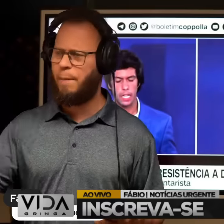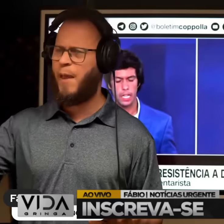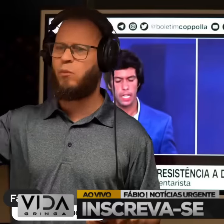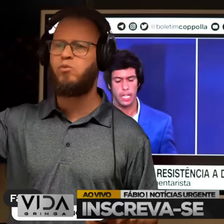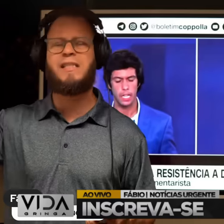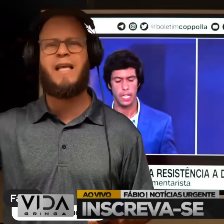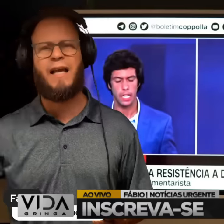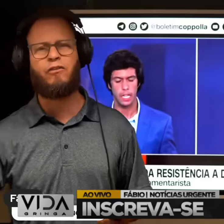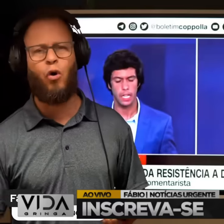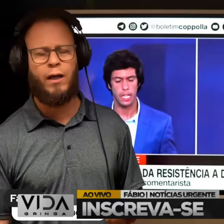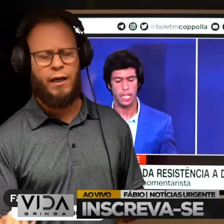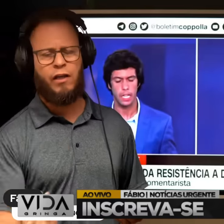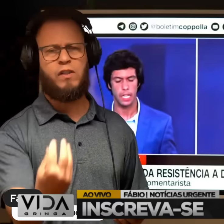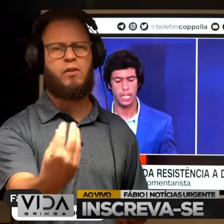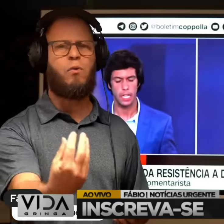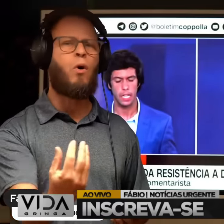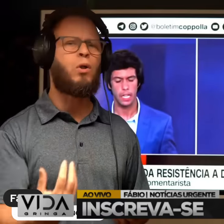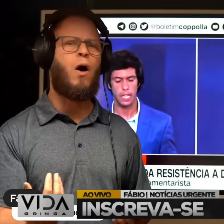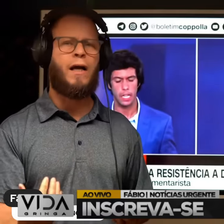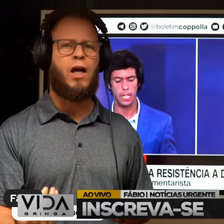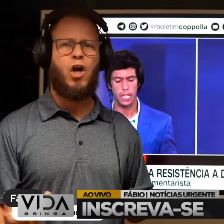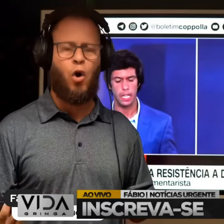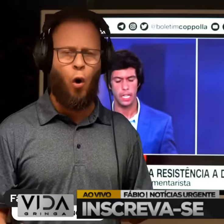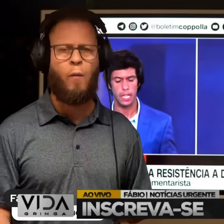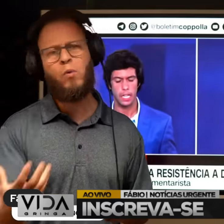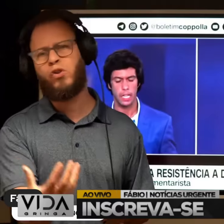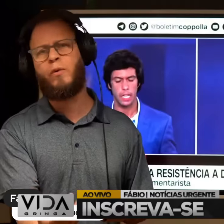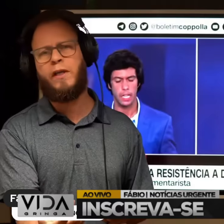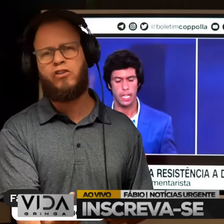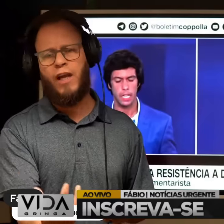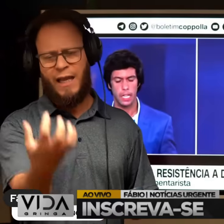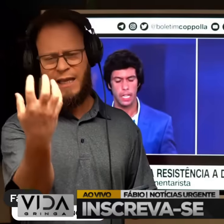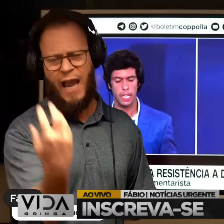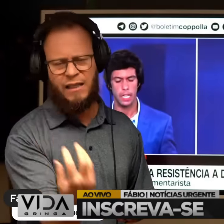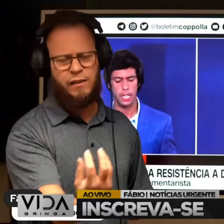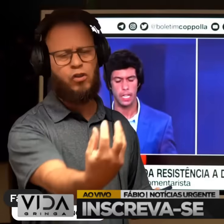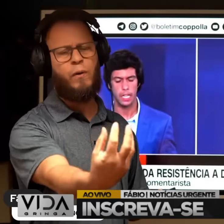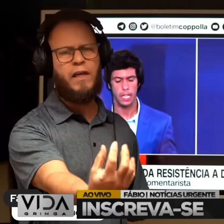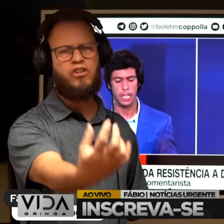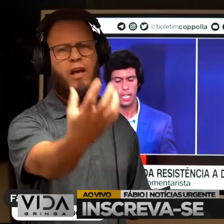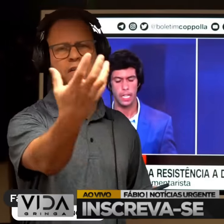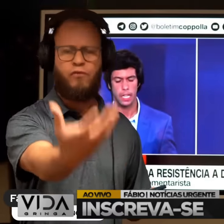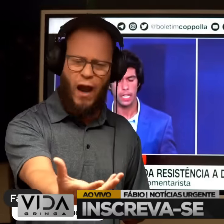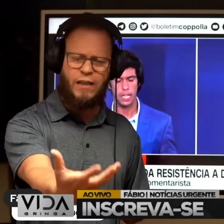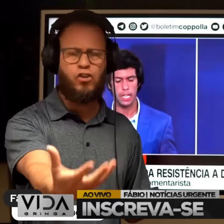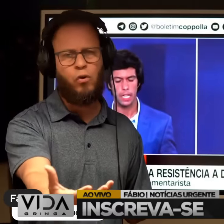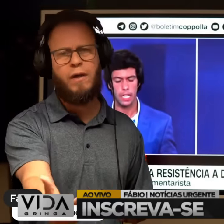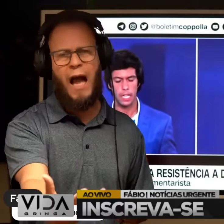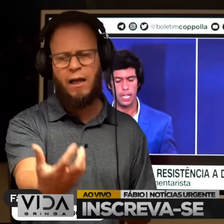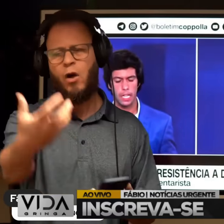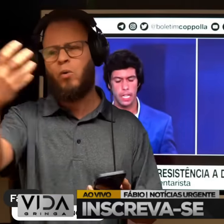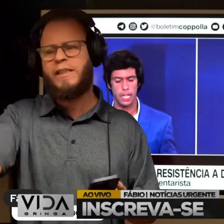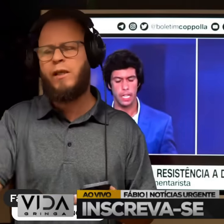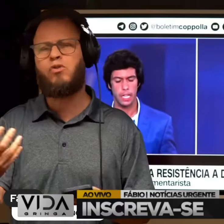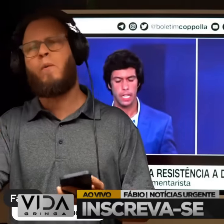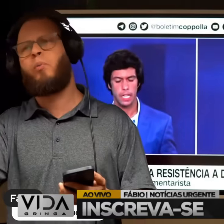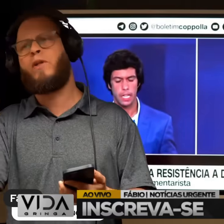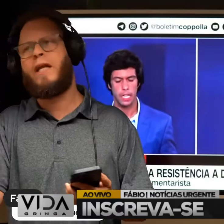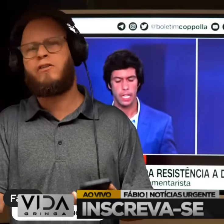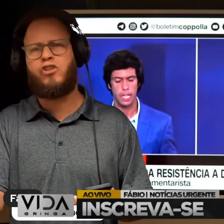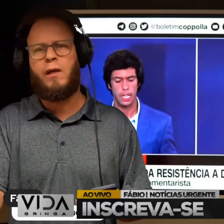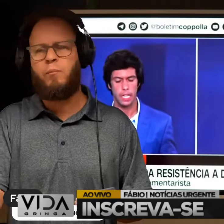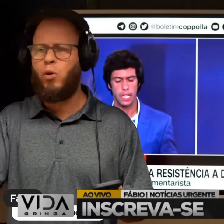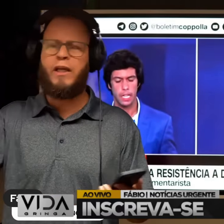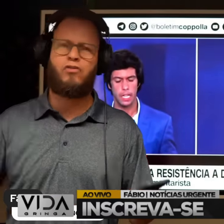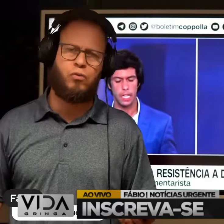Você pega um senador e você o coloca como um juiz. E esse juiz vai julgar os seus